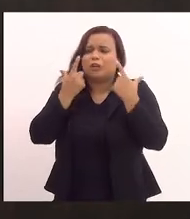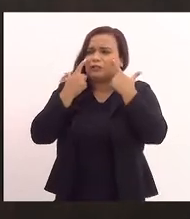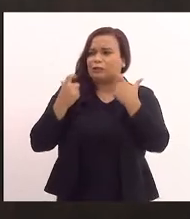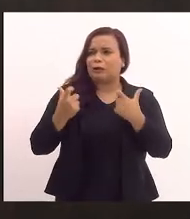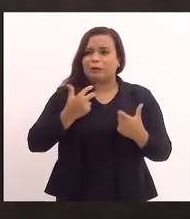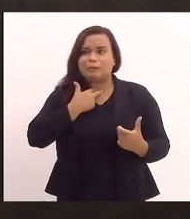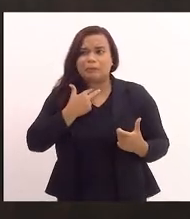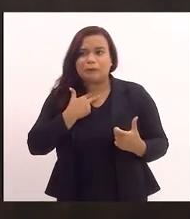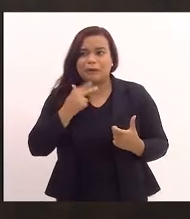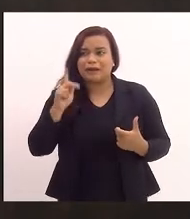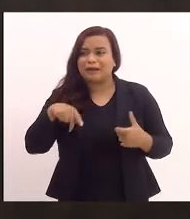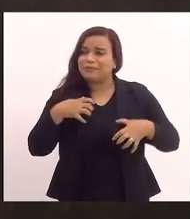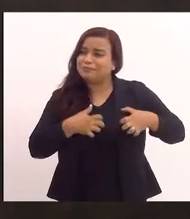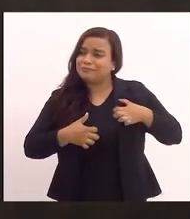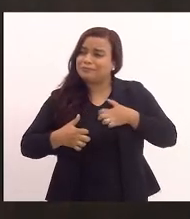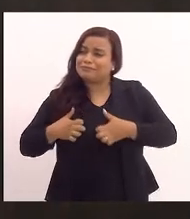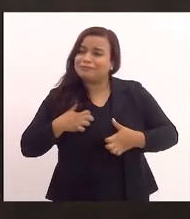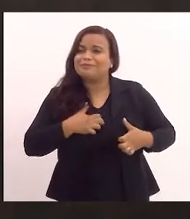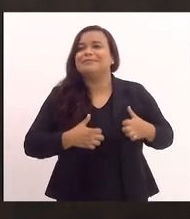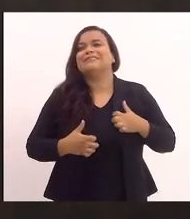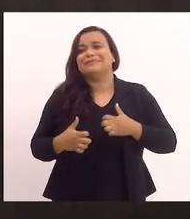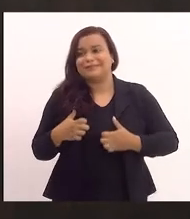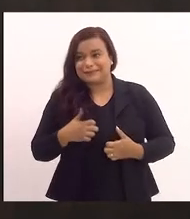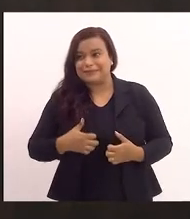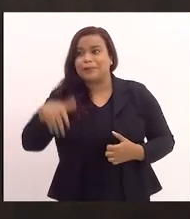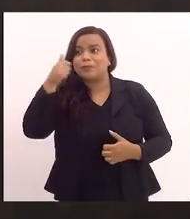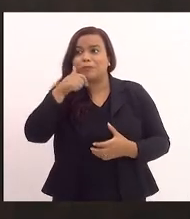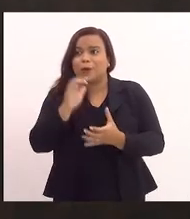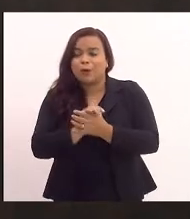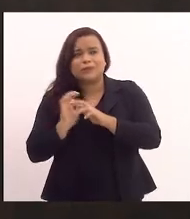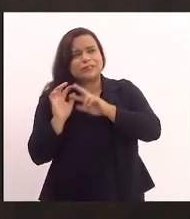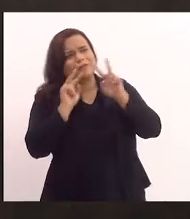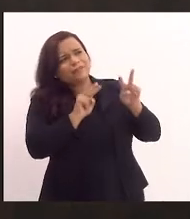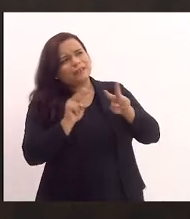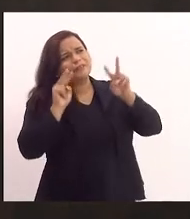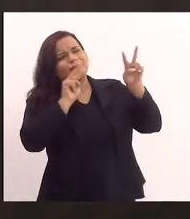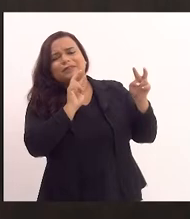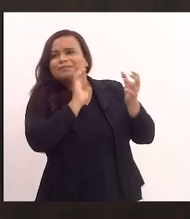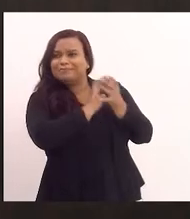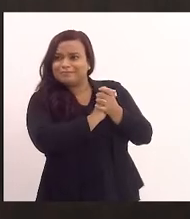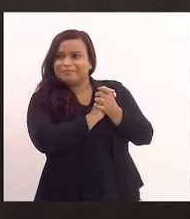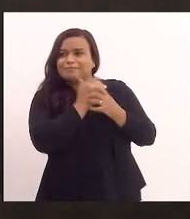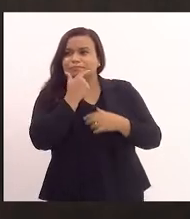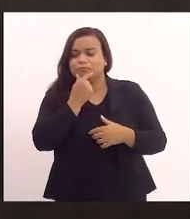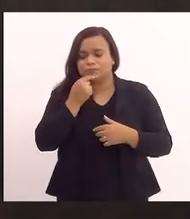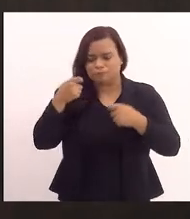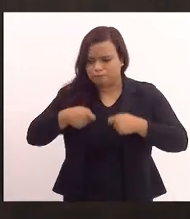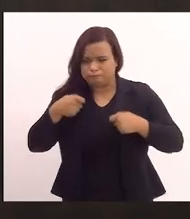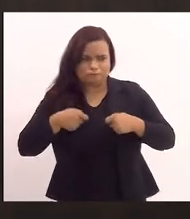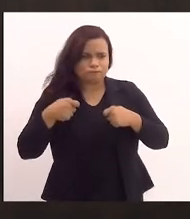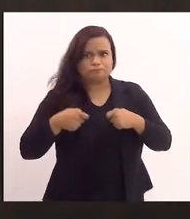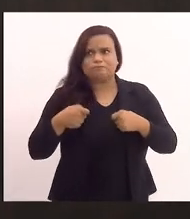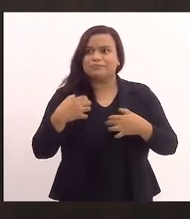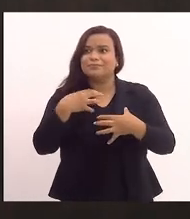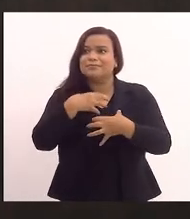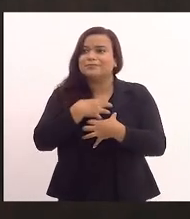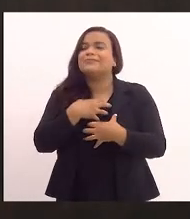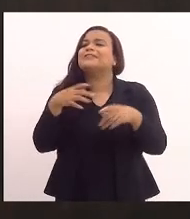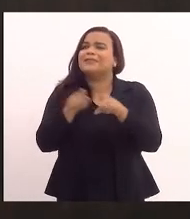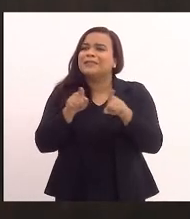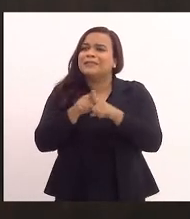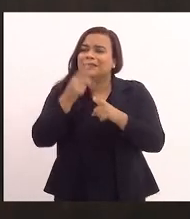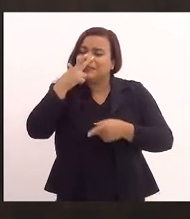não apenas para as mulheres que vivenciam ao lado desses homens, mas especialmente para eles mesmos, que são aqueles que